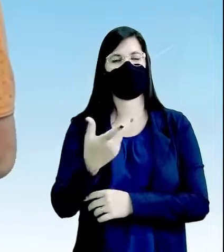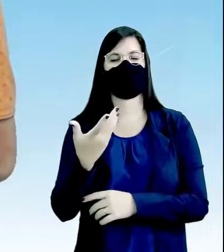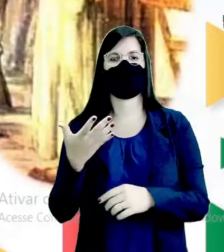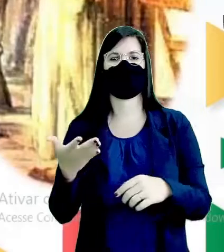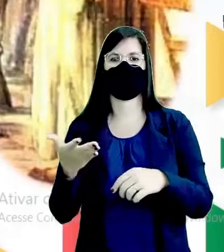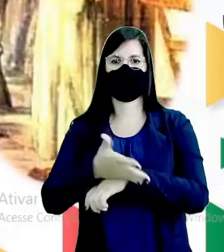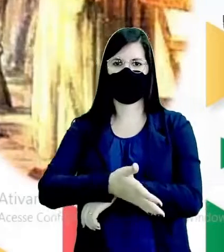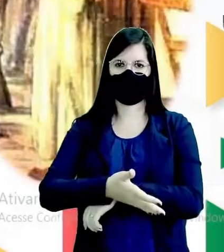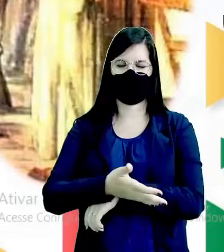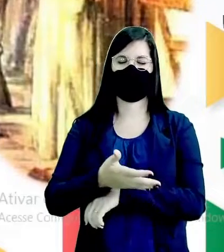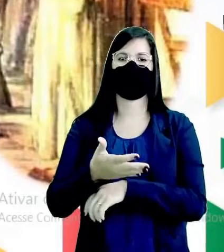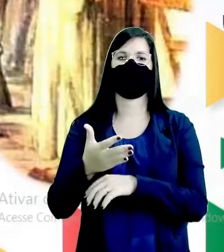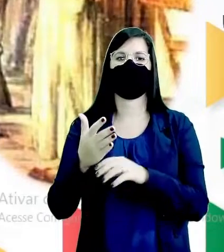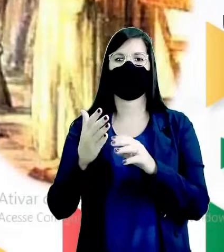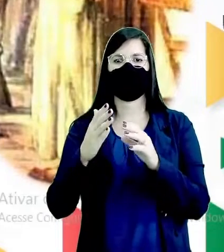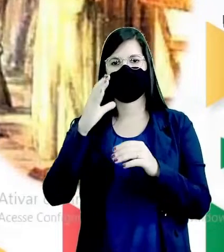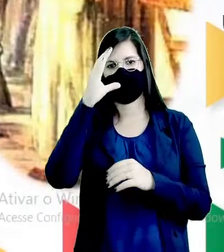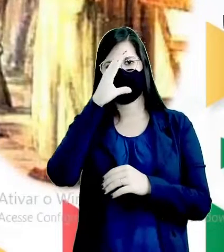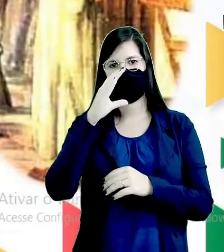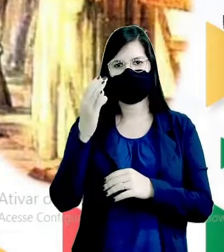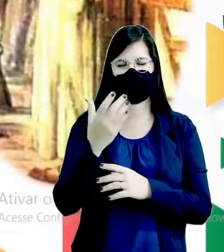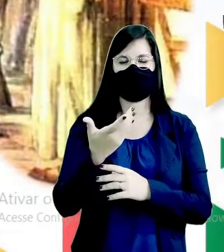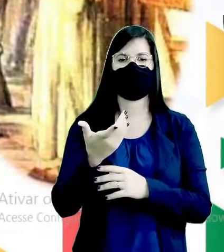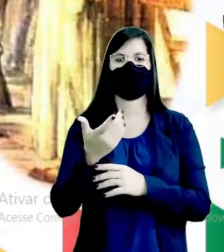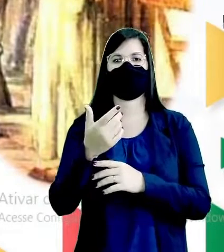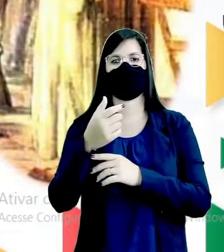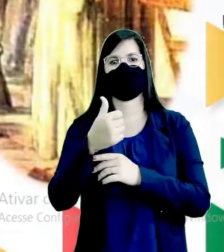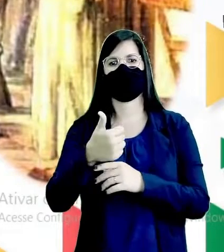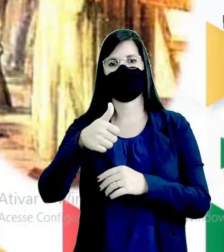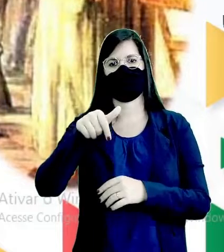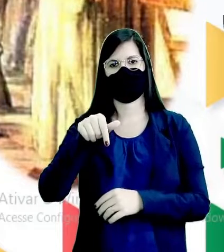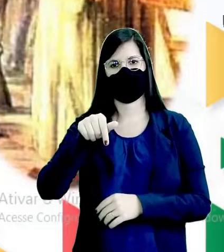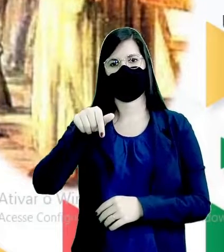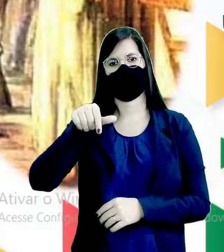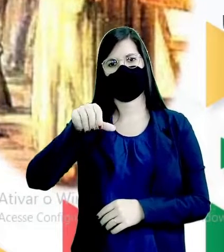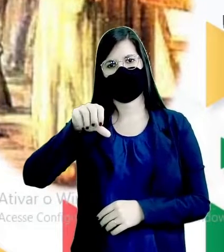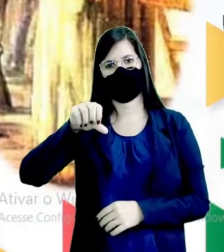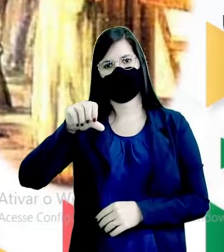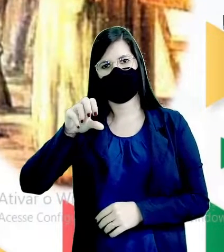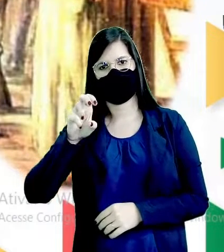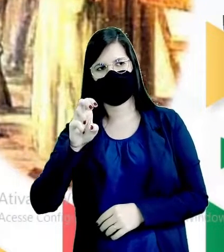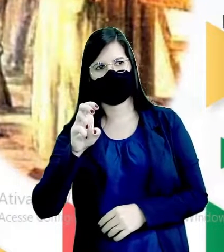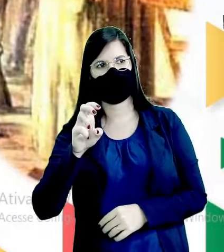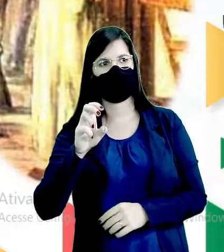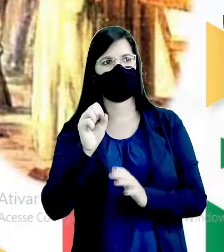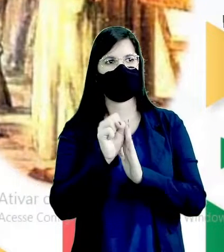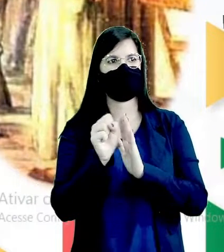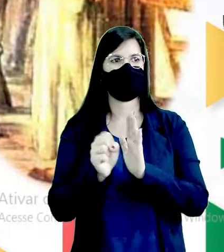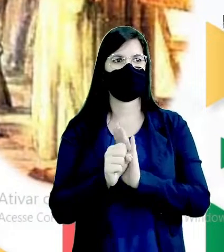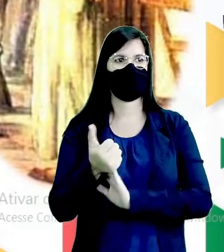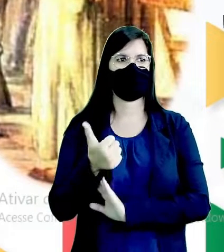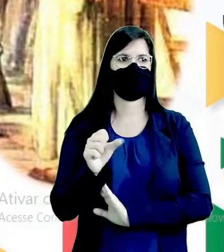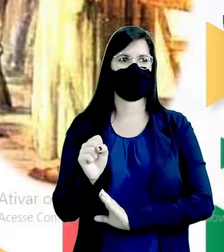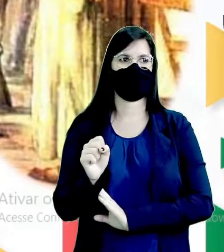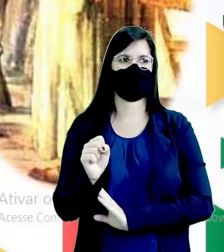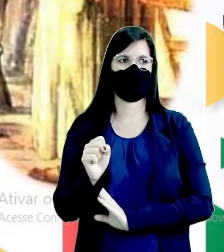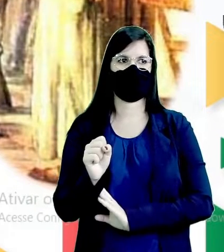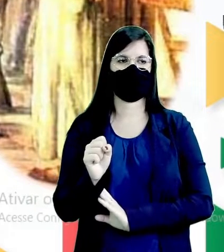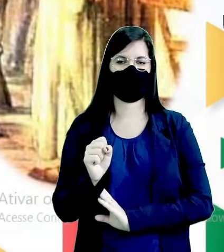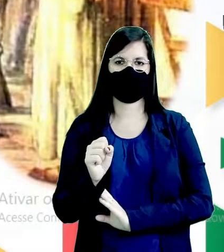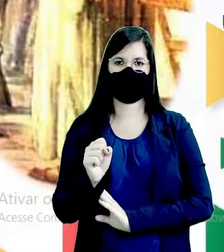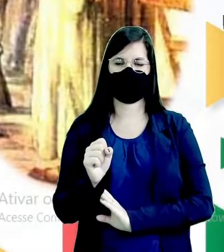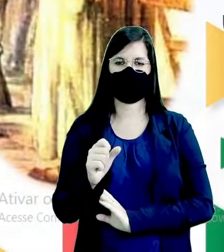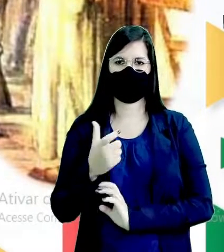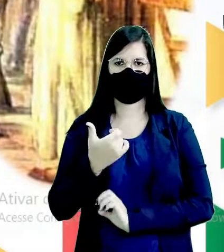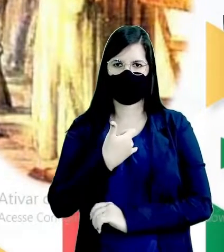no convento dos Carmelitas em 1795. Veja que aí ainda é o século XVIII, né? E ele tinha